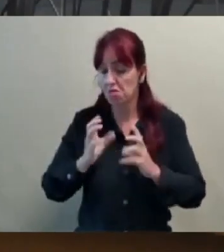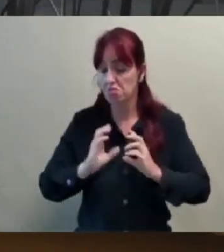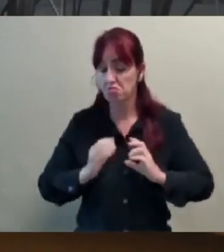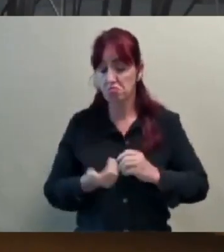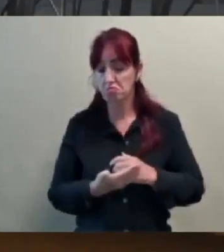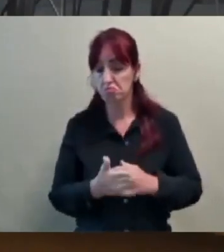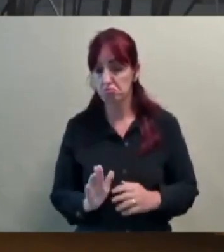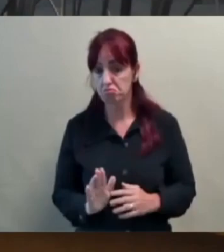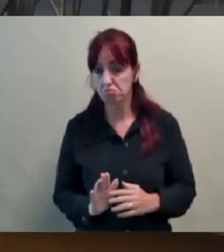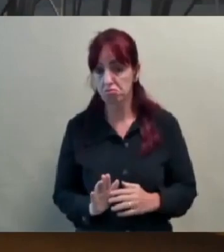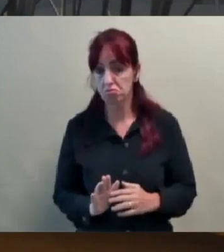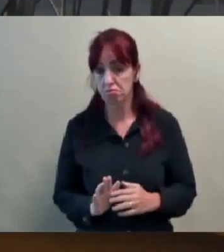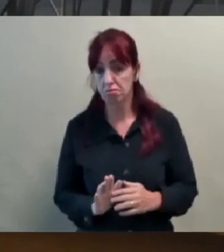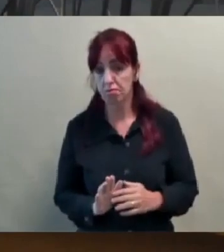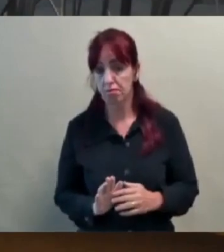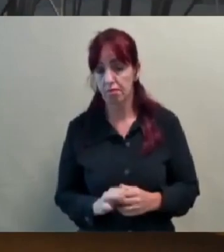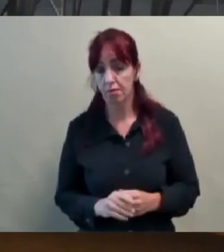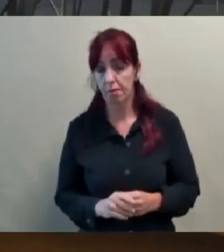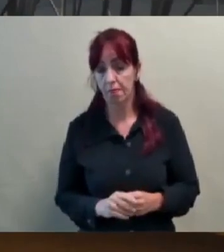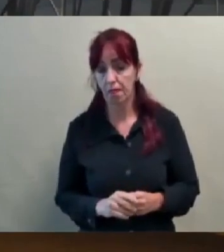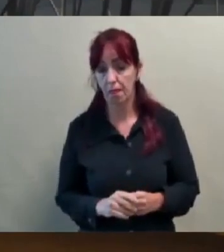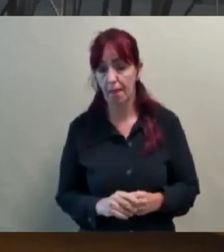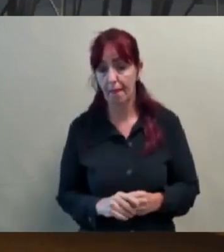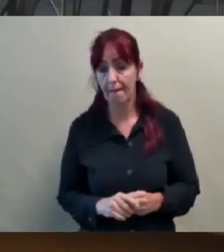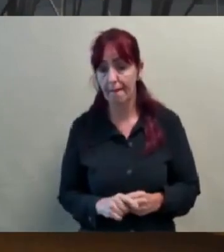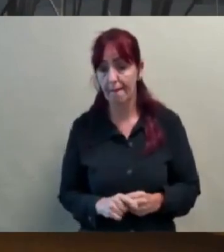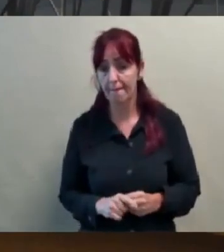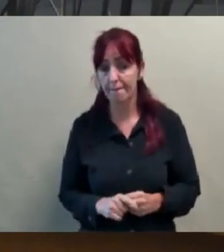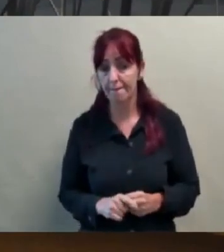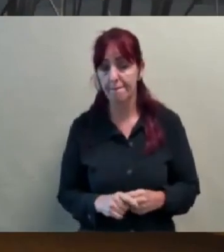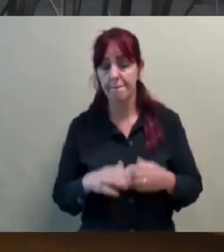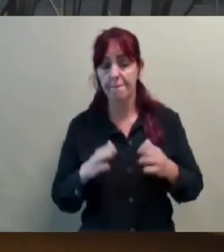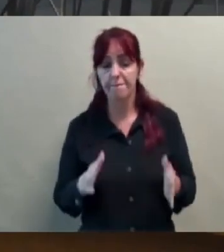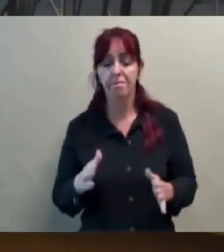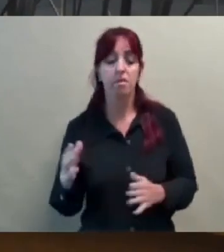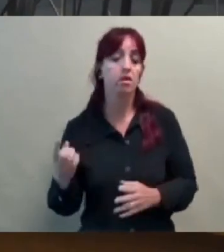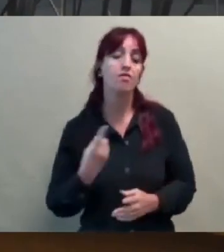dizer depois que o que está